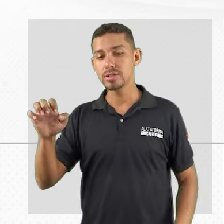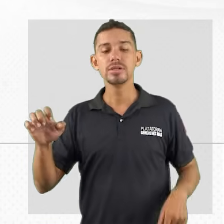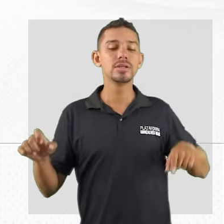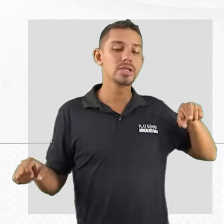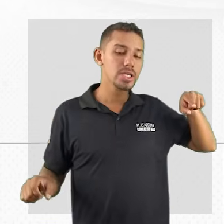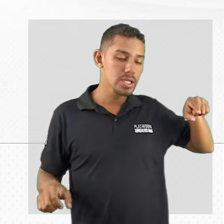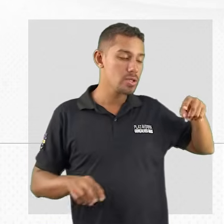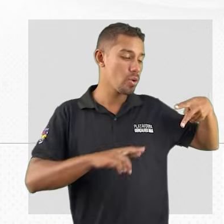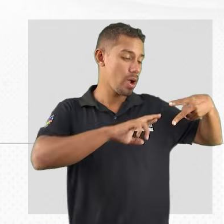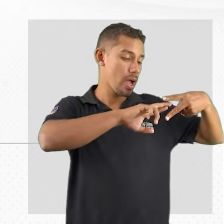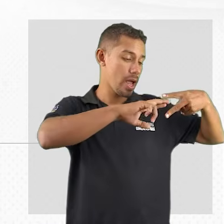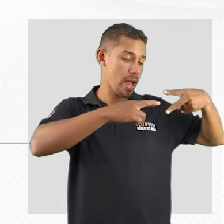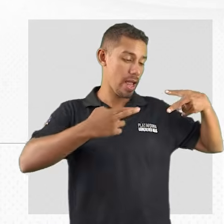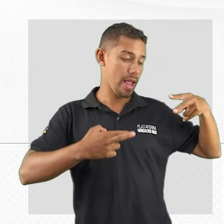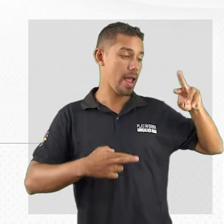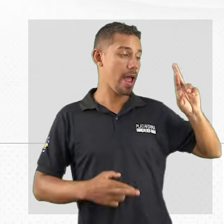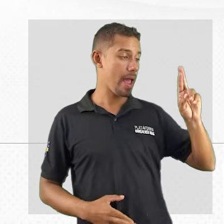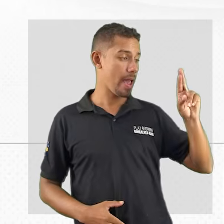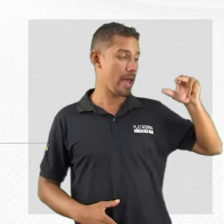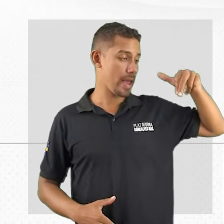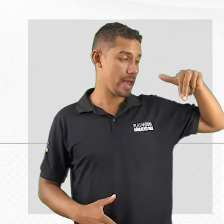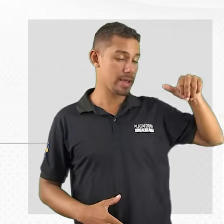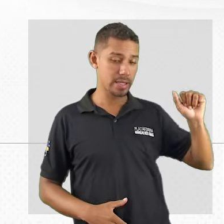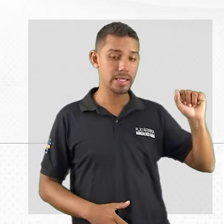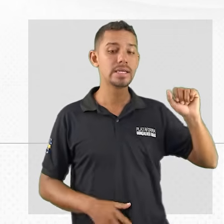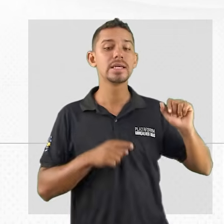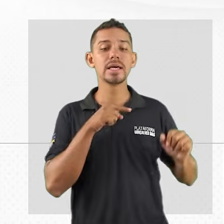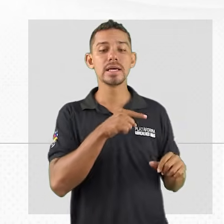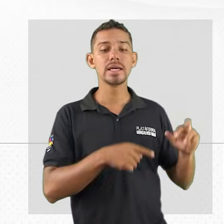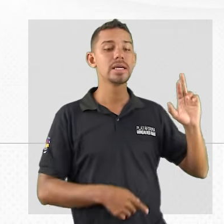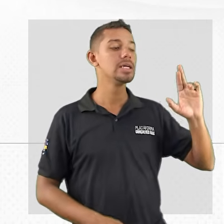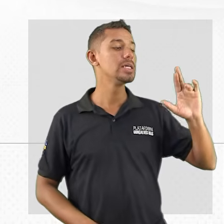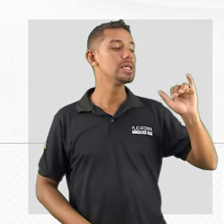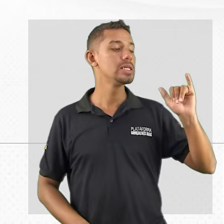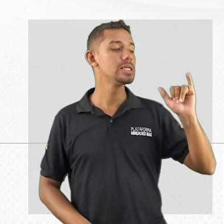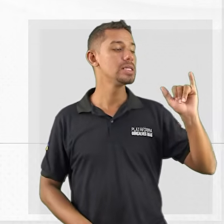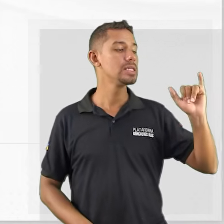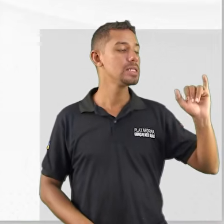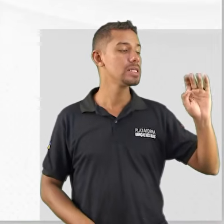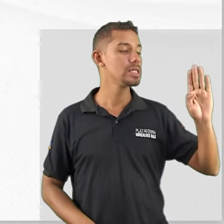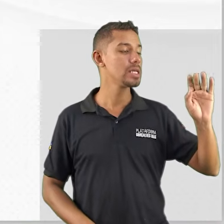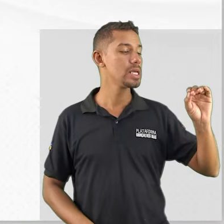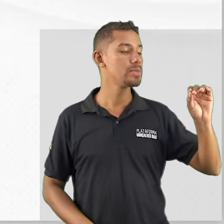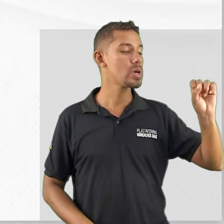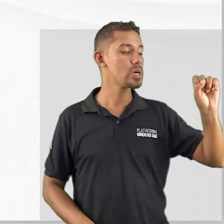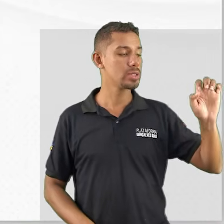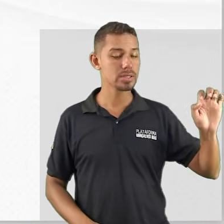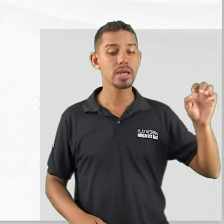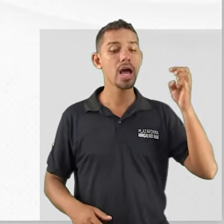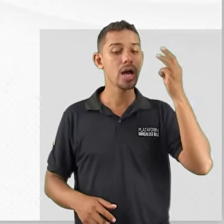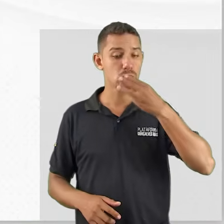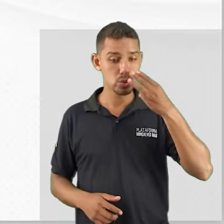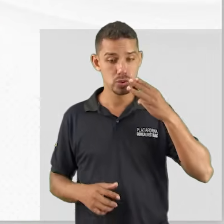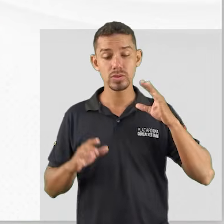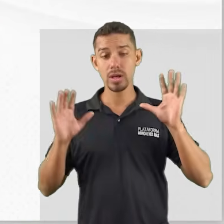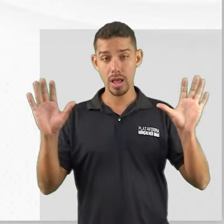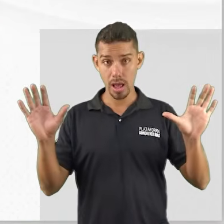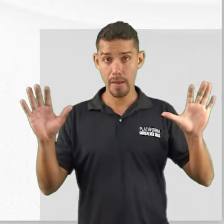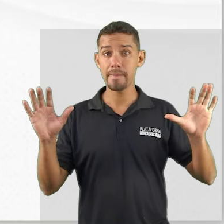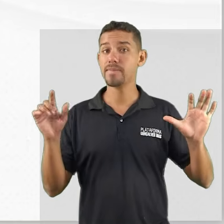ribose. Então, a diferença entre RNA e DNA já começa ali, ó, na nossa estrutura do açúcar, tá? Onde